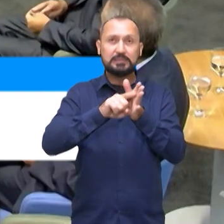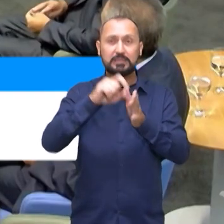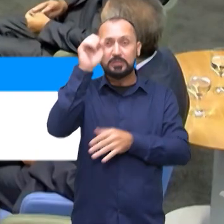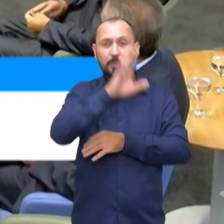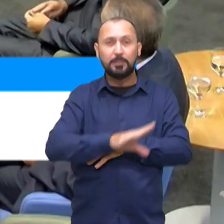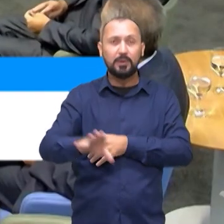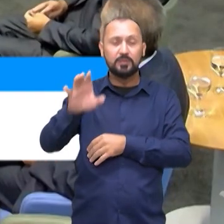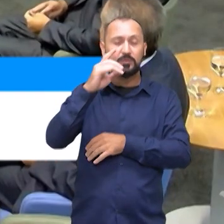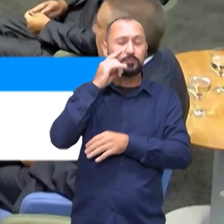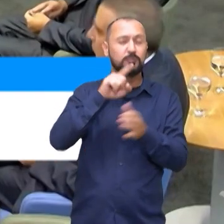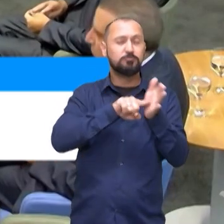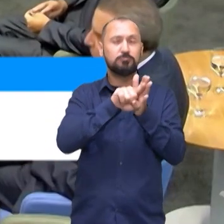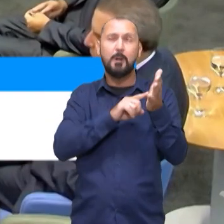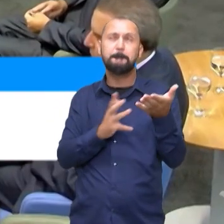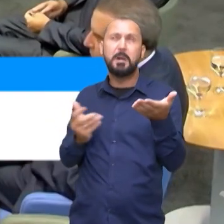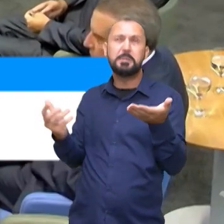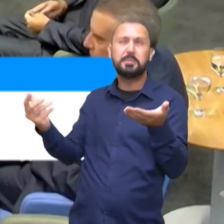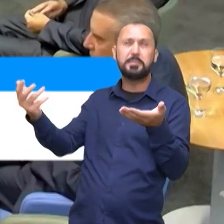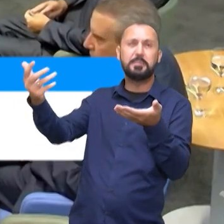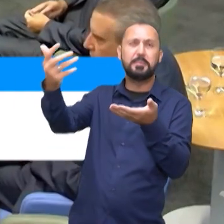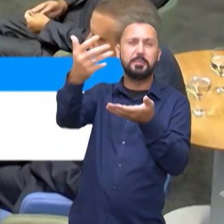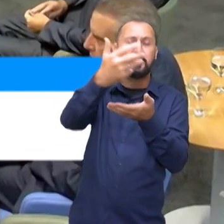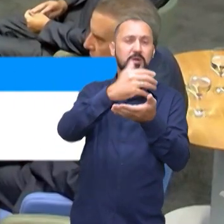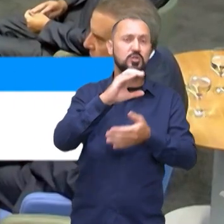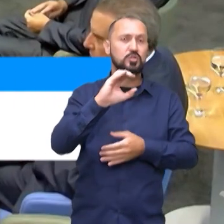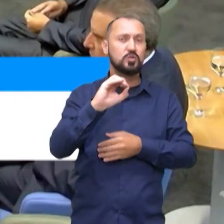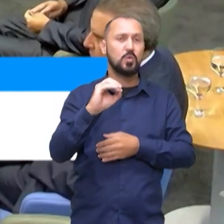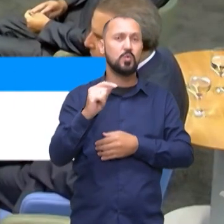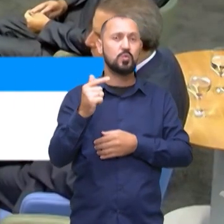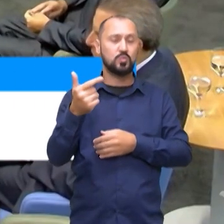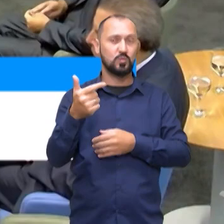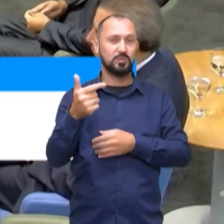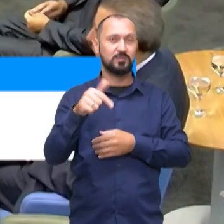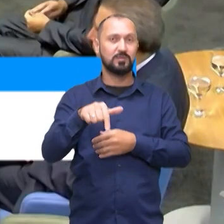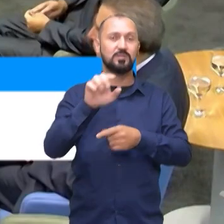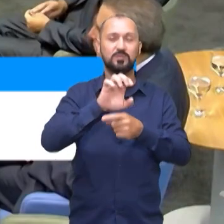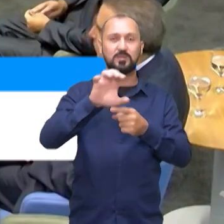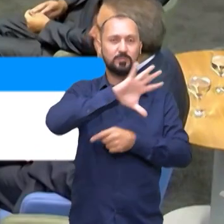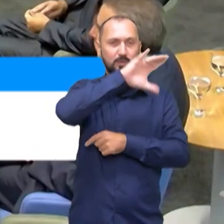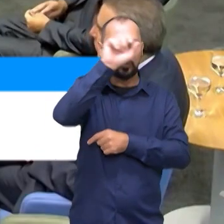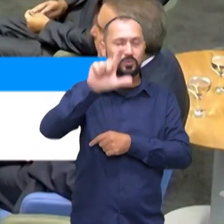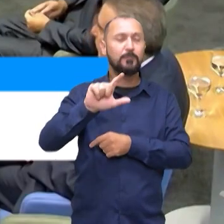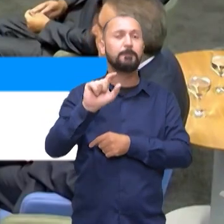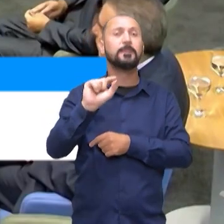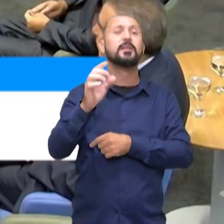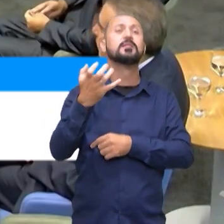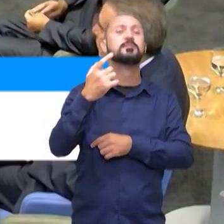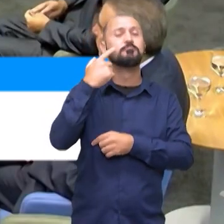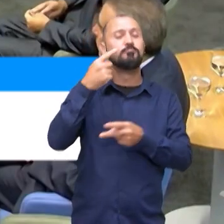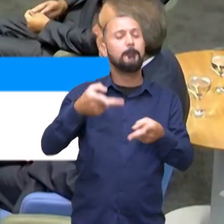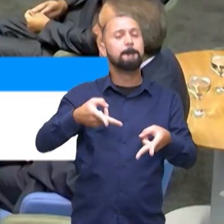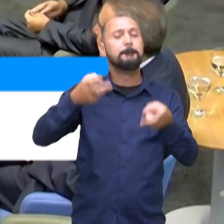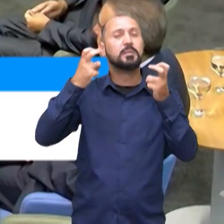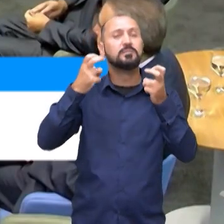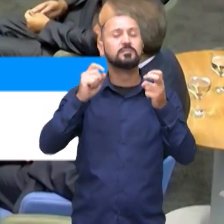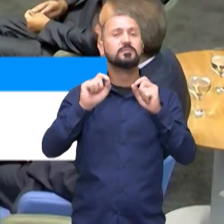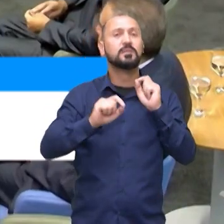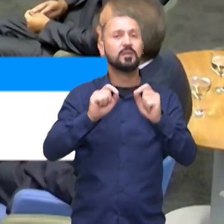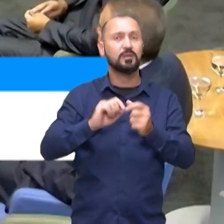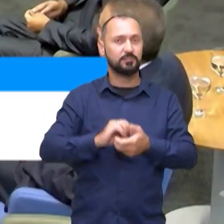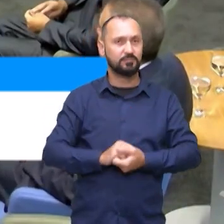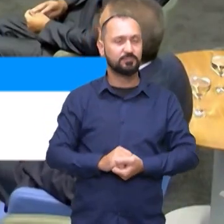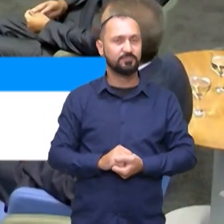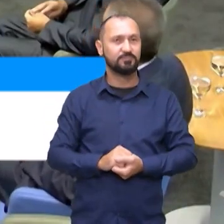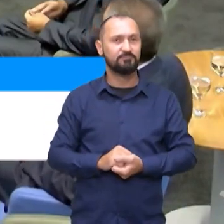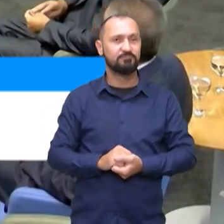de inventário, existe um inventário nacional, e nós vamos terminar todo o inventário de emissões de carbono no Estado de Mato Grosso do Sul. E o que nós